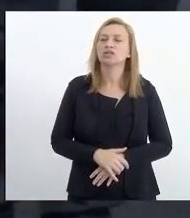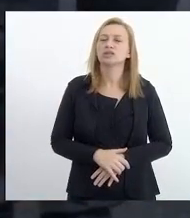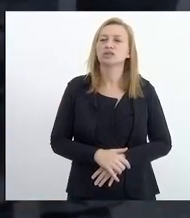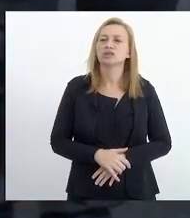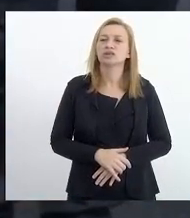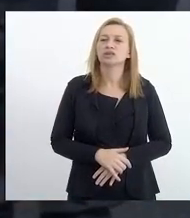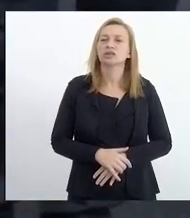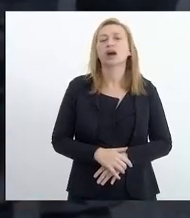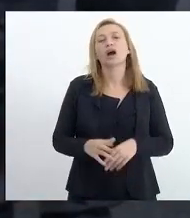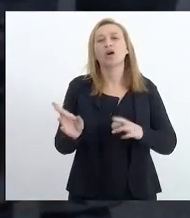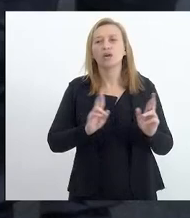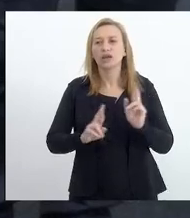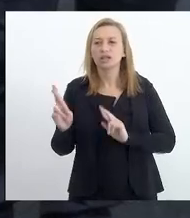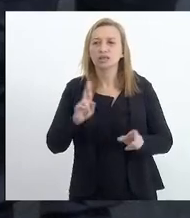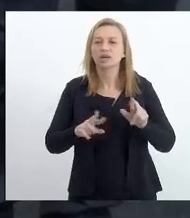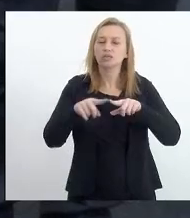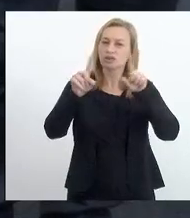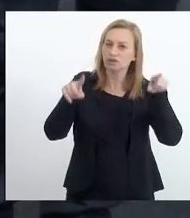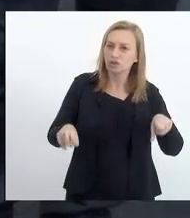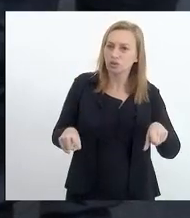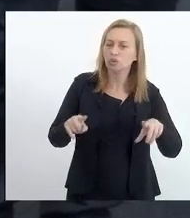relação aos servidores,